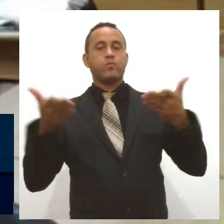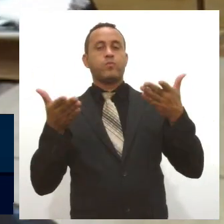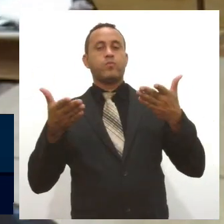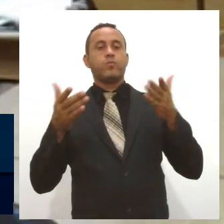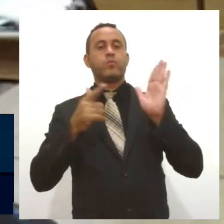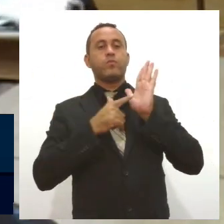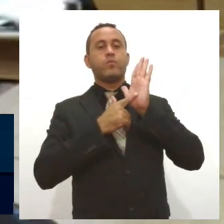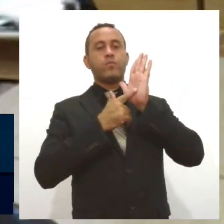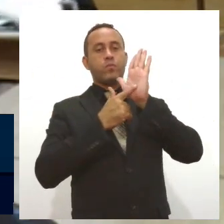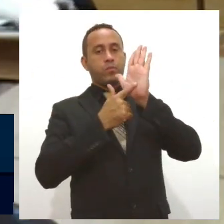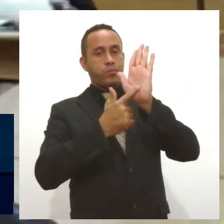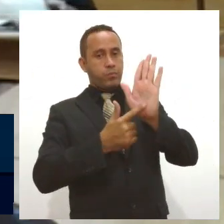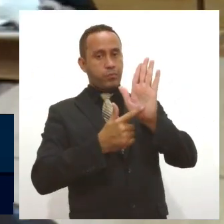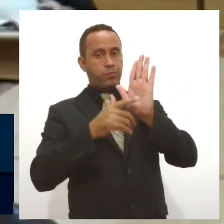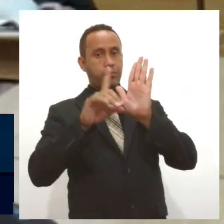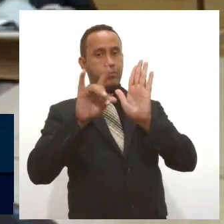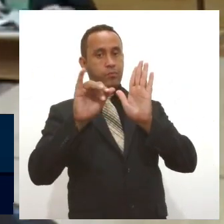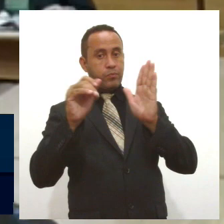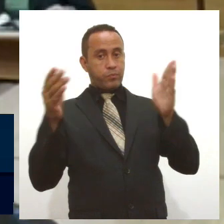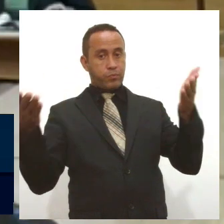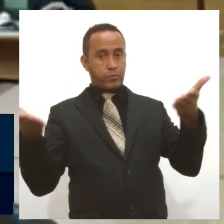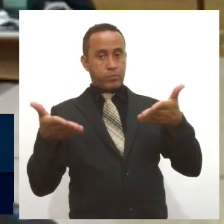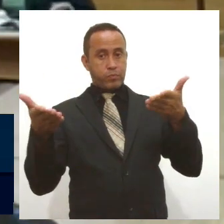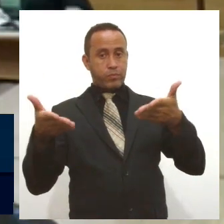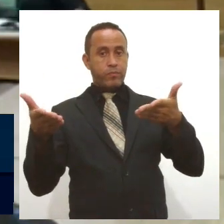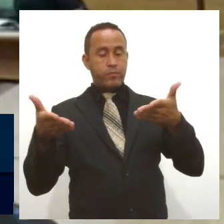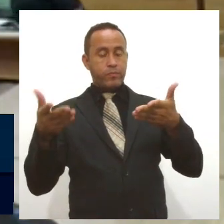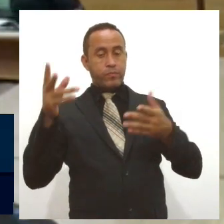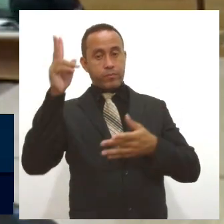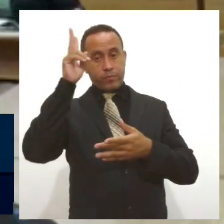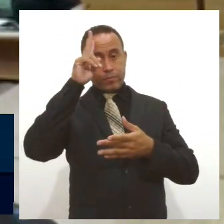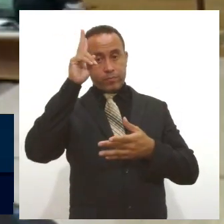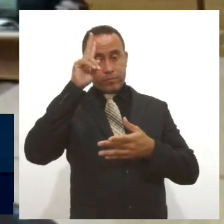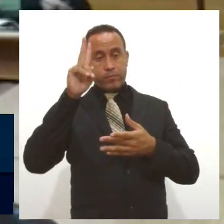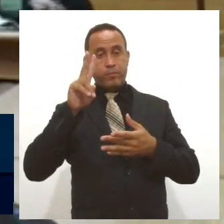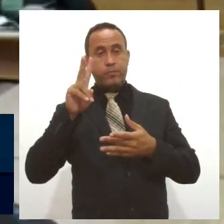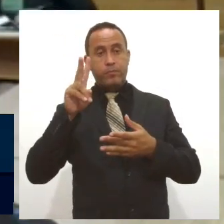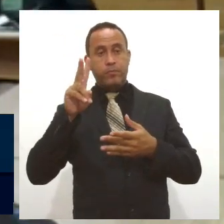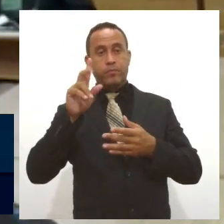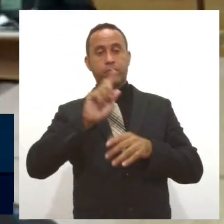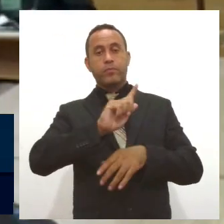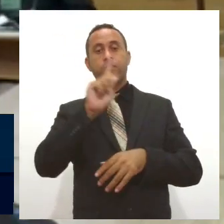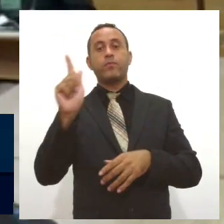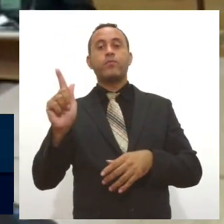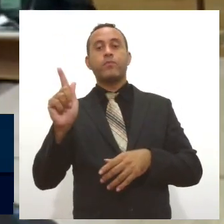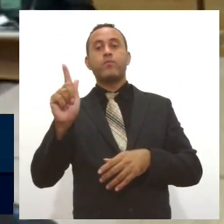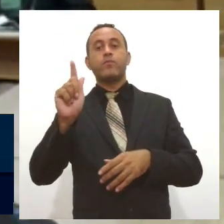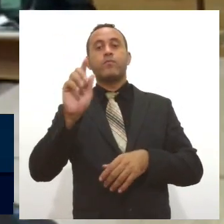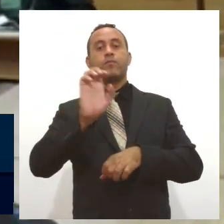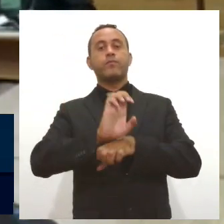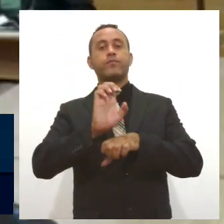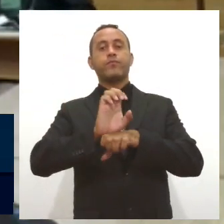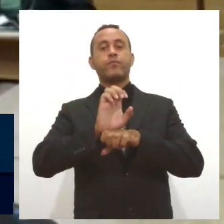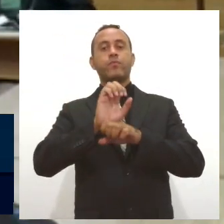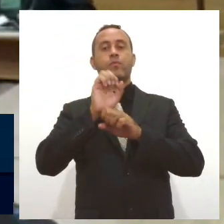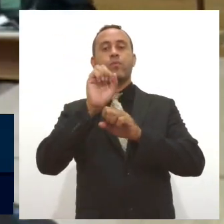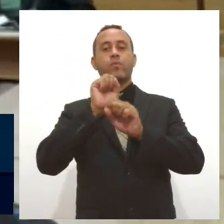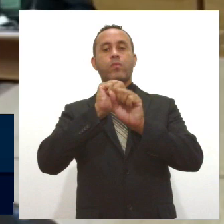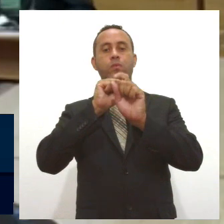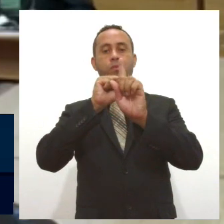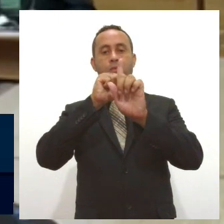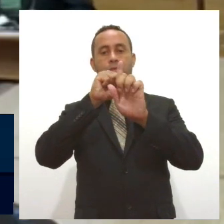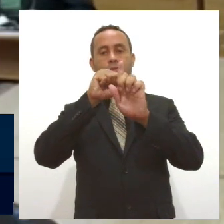Essa apresentação no dia de hoje, ela se reporta à gestão estadual de recursos do meio ambiente, que